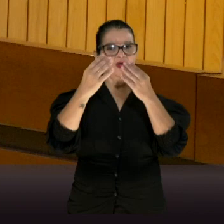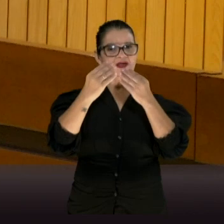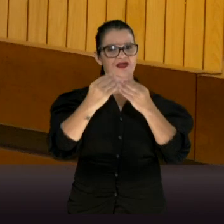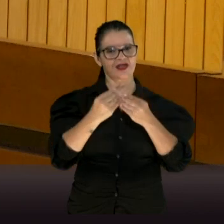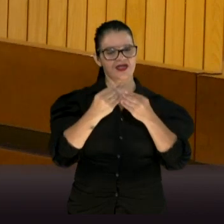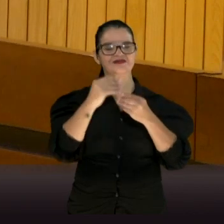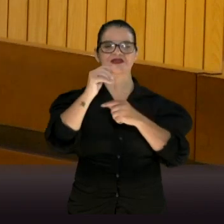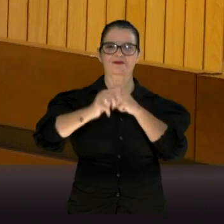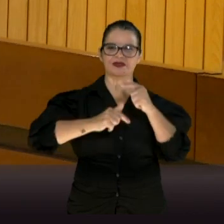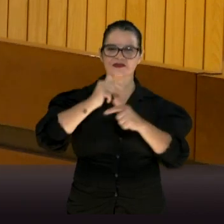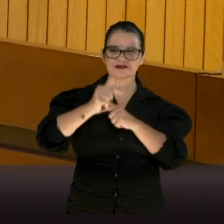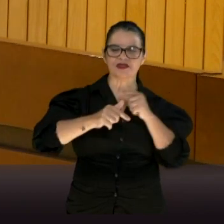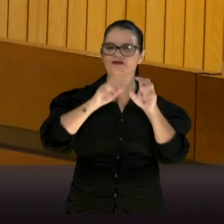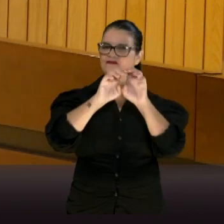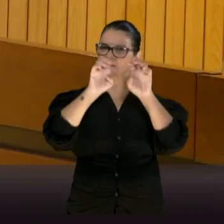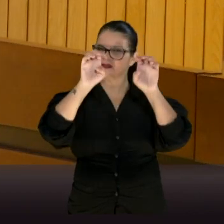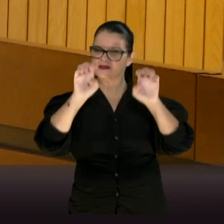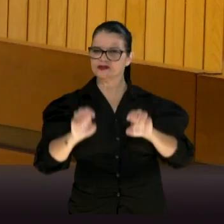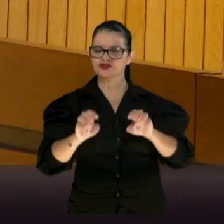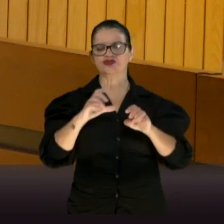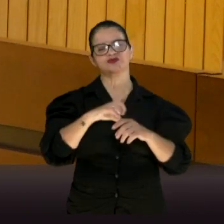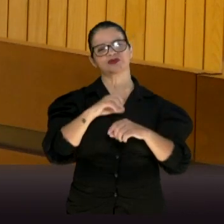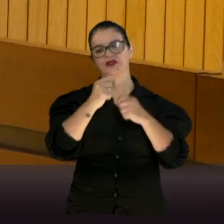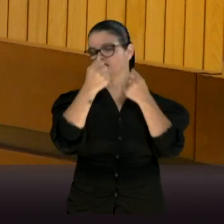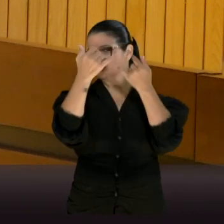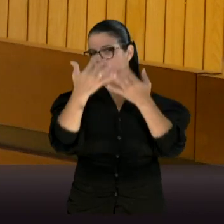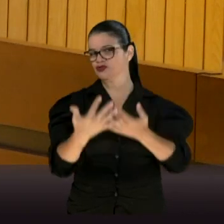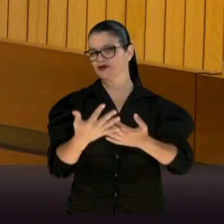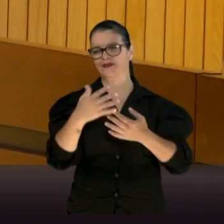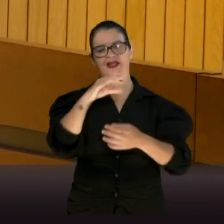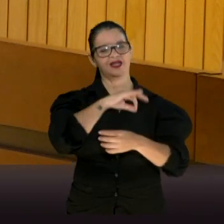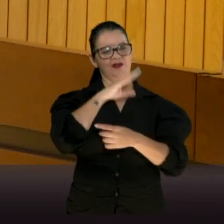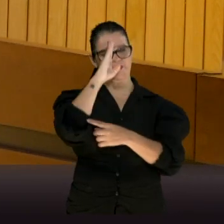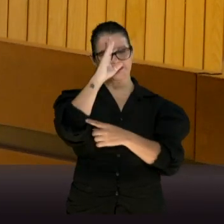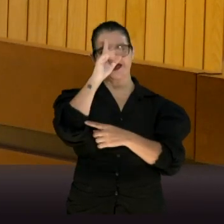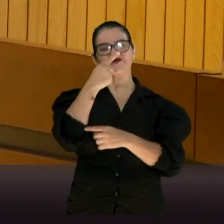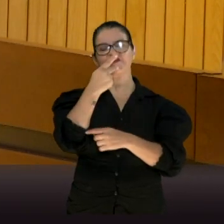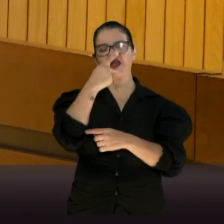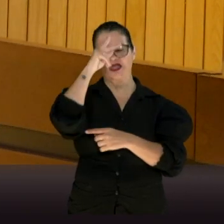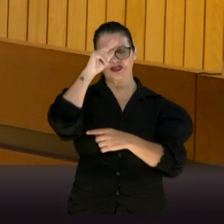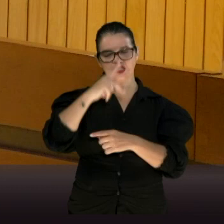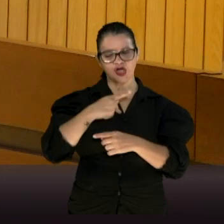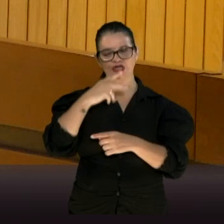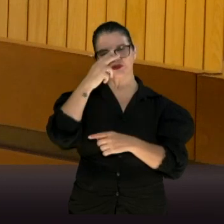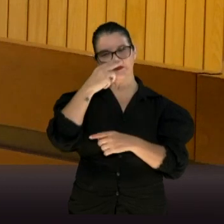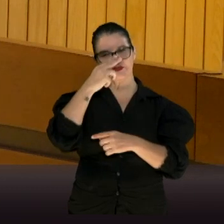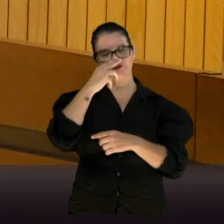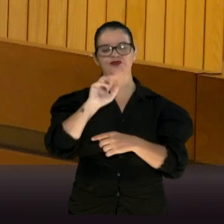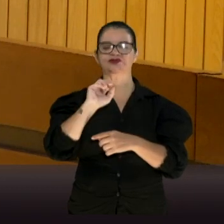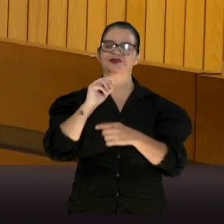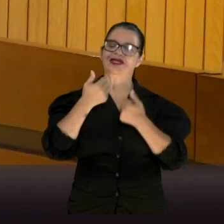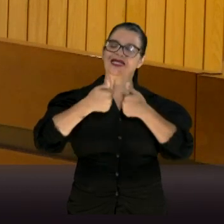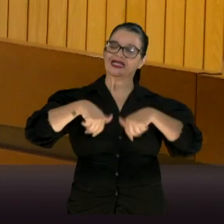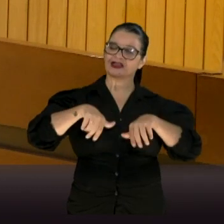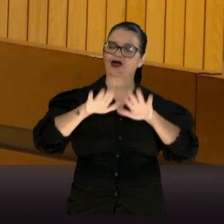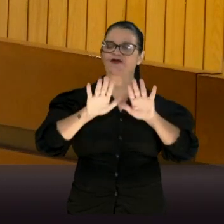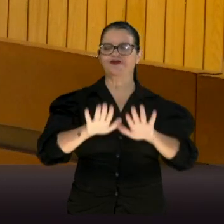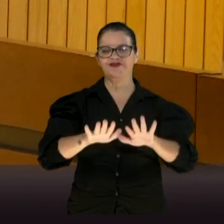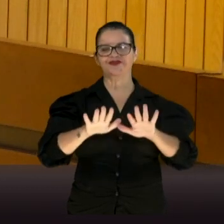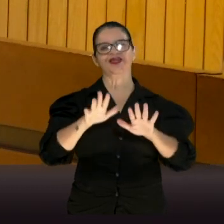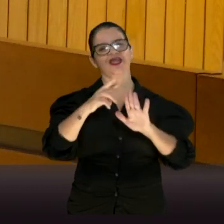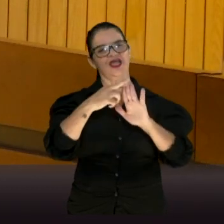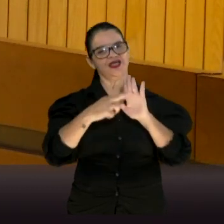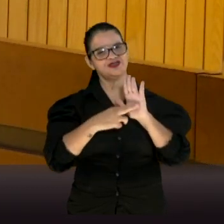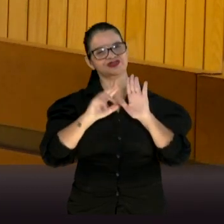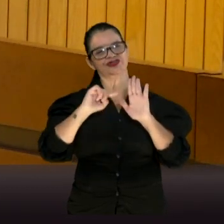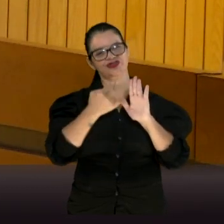esse serviço, essa estrutura. Então, falar de Polícia Militar é falar de nós mesmos. Então, ficam esses registros,